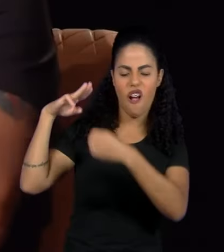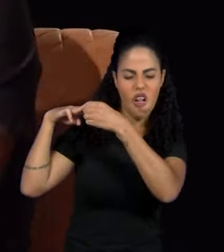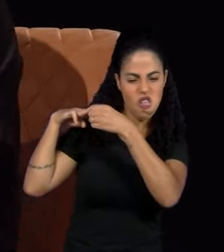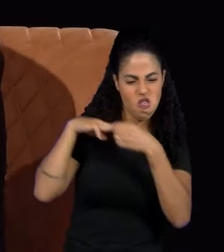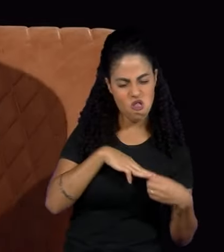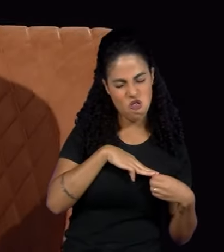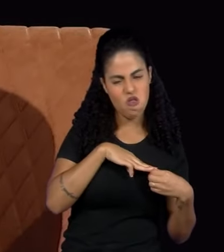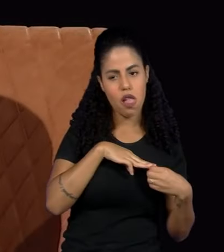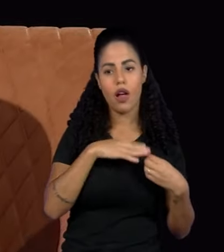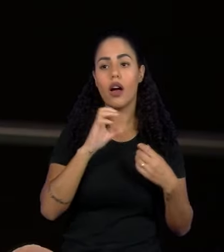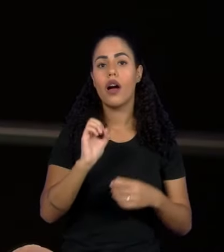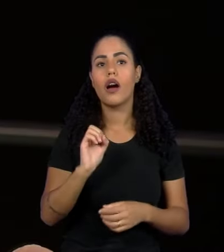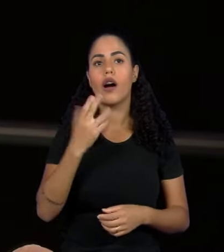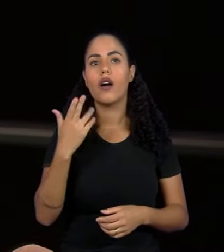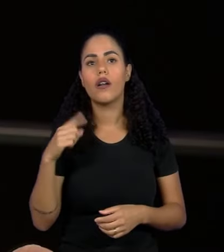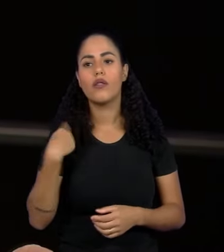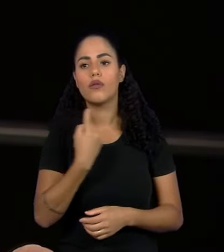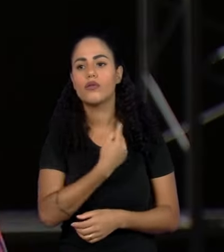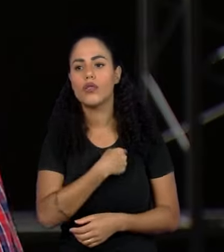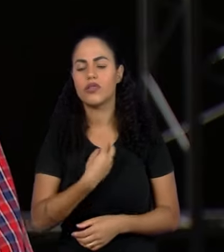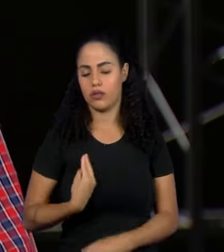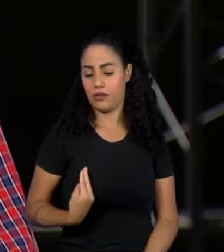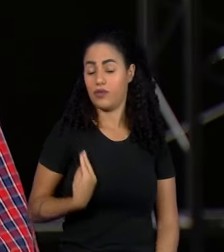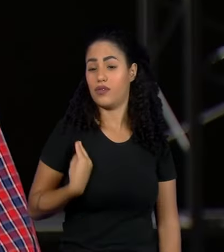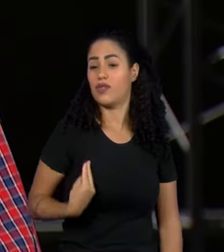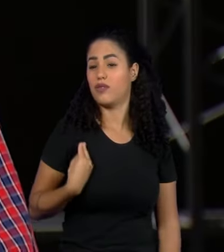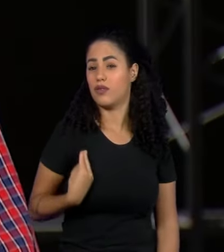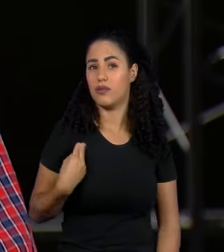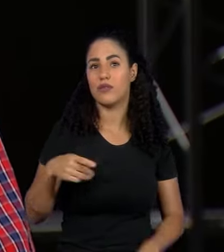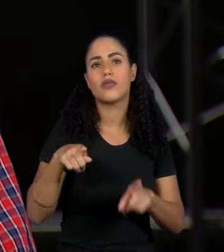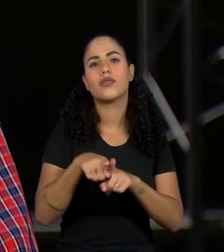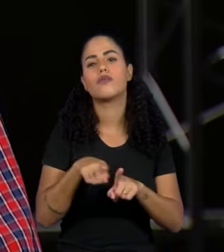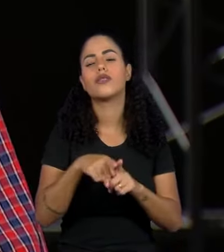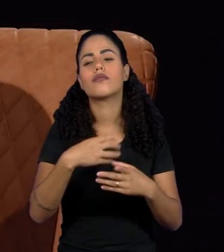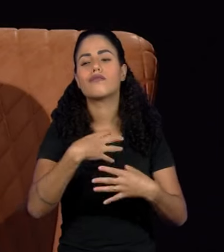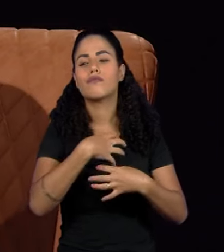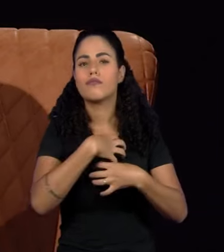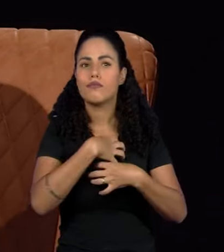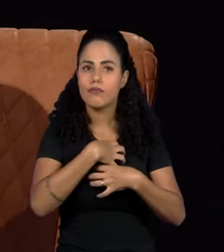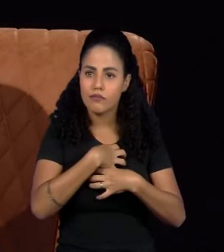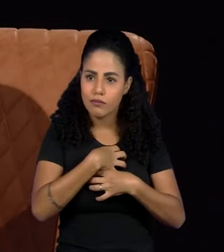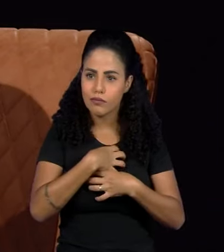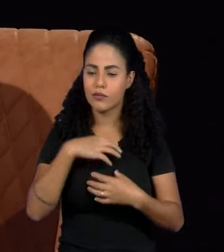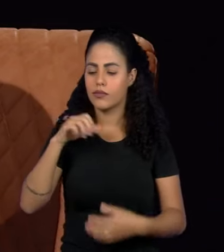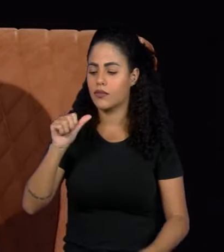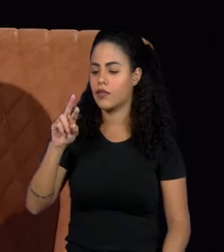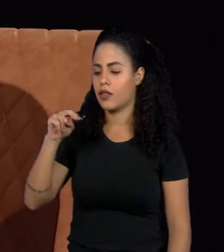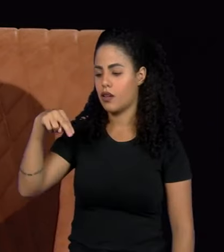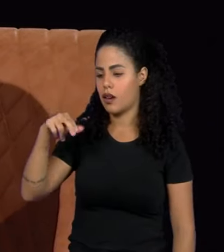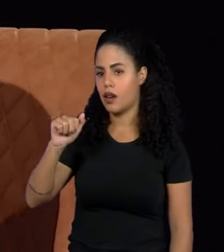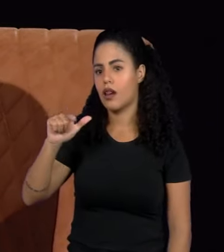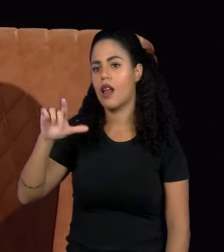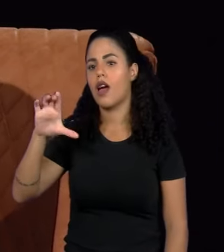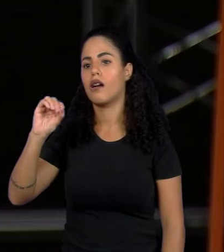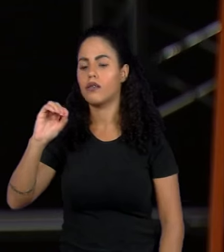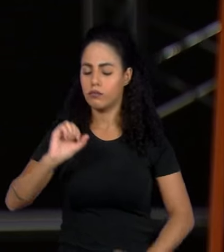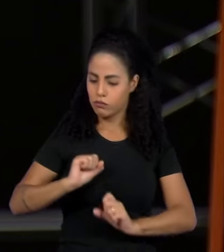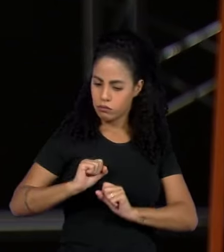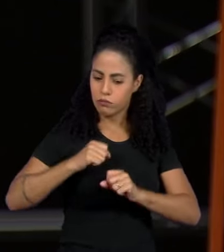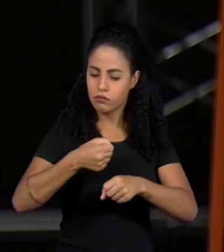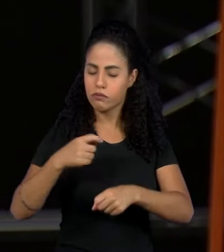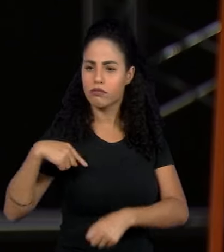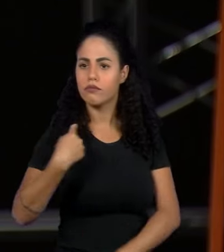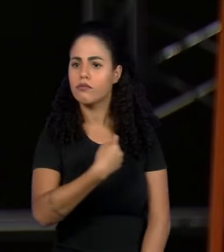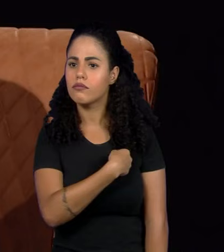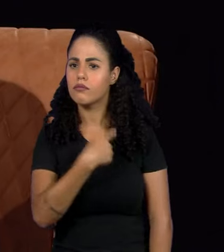entendeu? Onde nós vivíamos, né? O que nós sentíamos. O Arnaldo Antunes foi na Folha de São Paulo nos defender, né? Porque